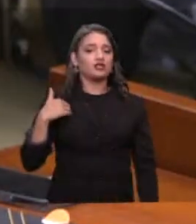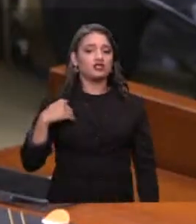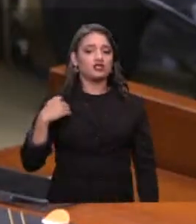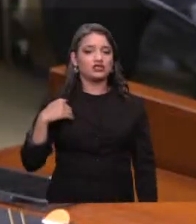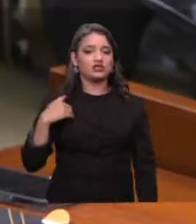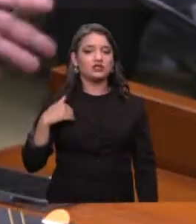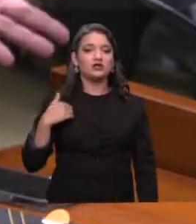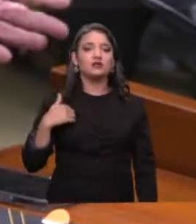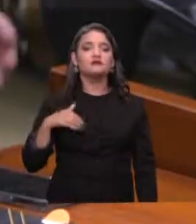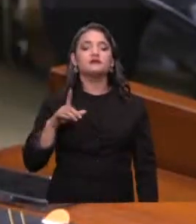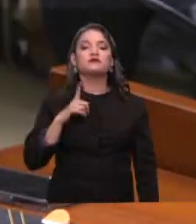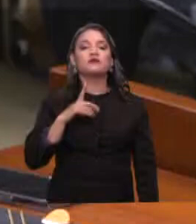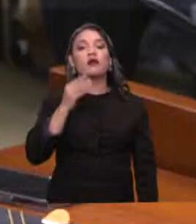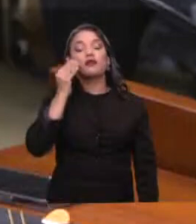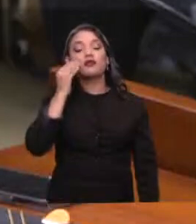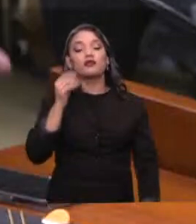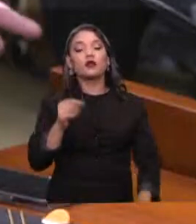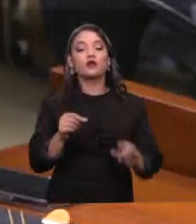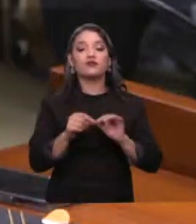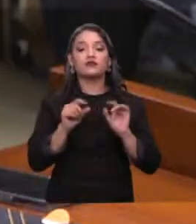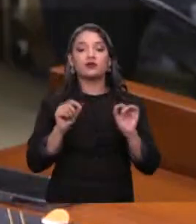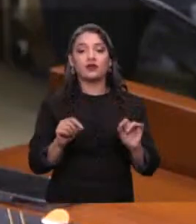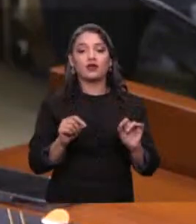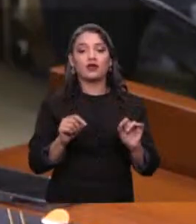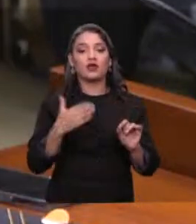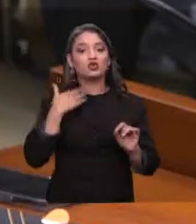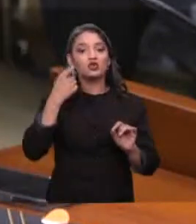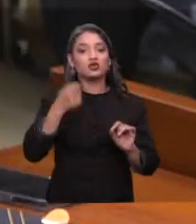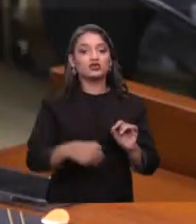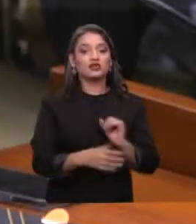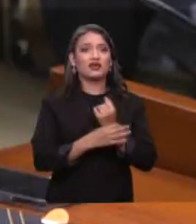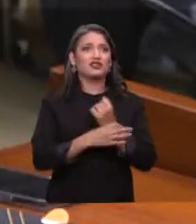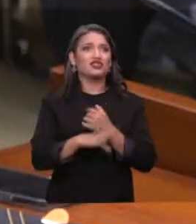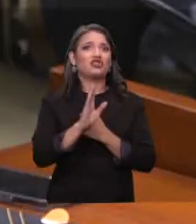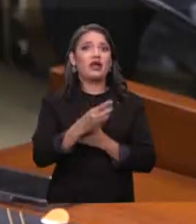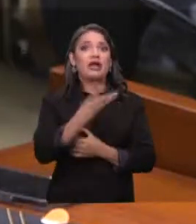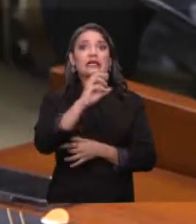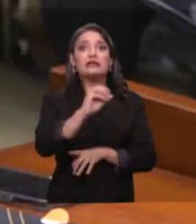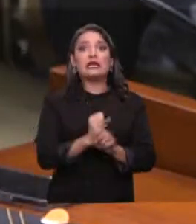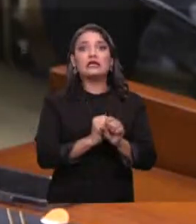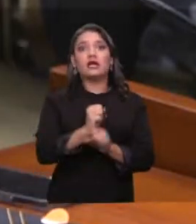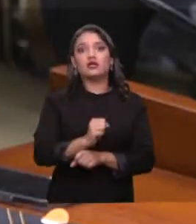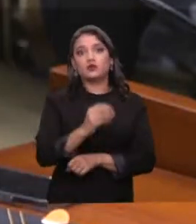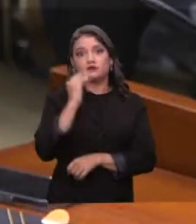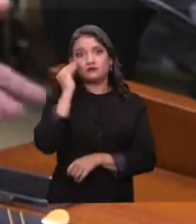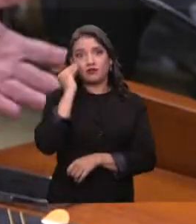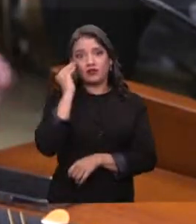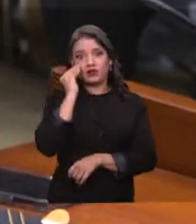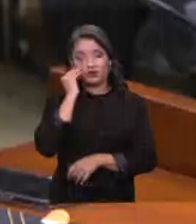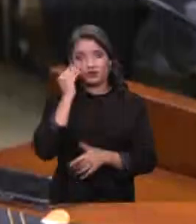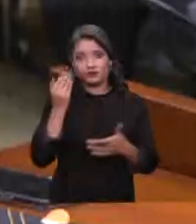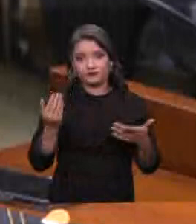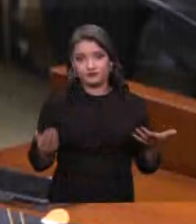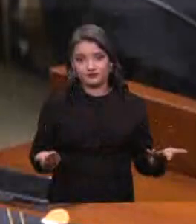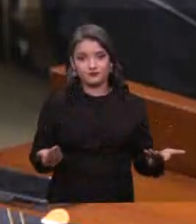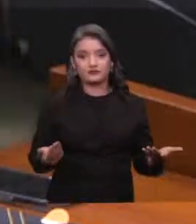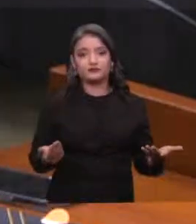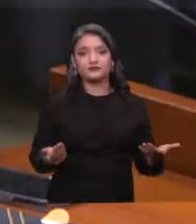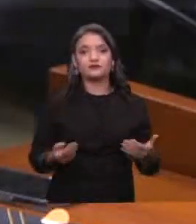está tentando implementar aí, ou está implementando o juiz de garantias, já tem 30 anos, como me disse o colega